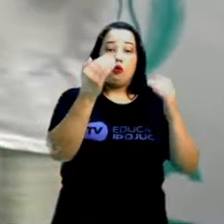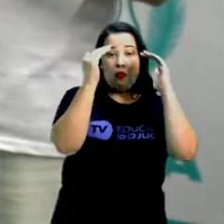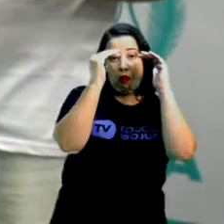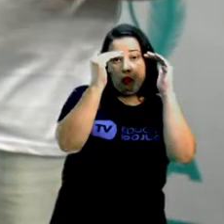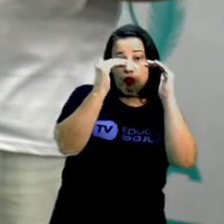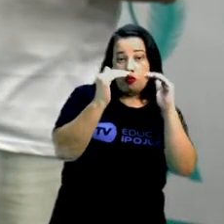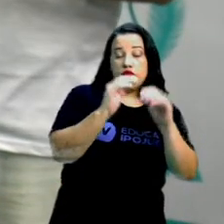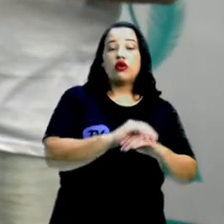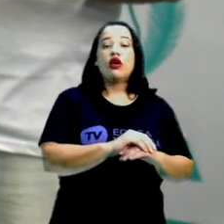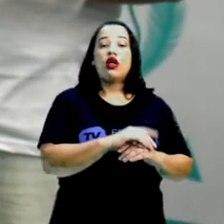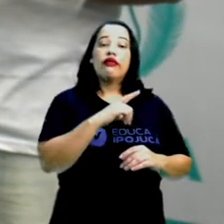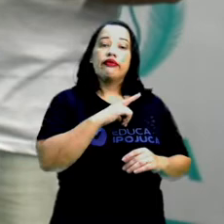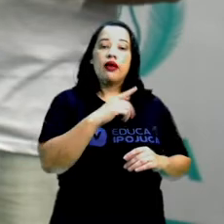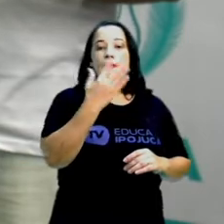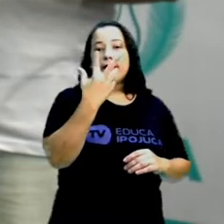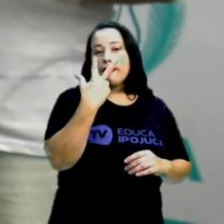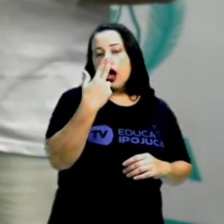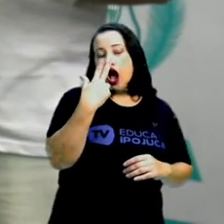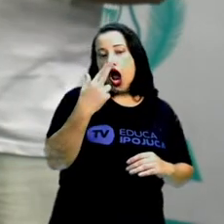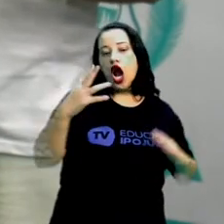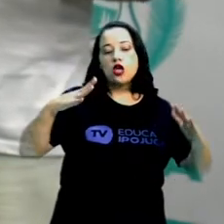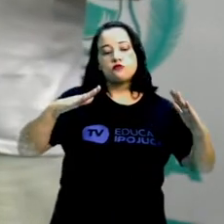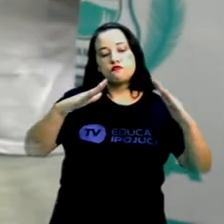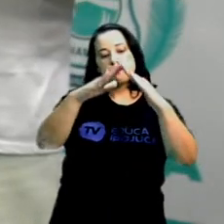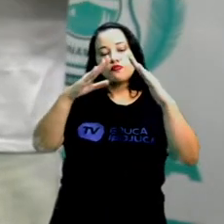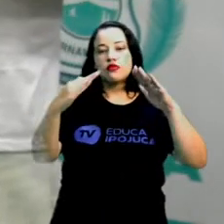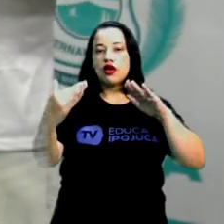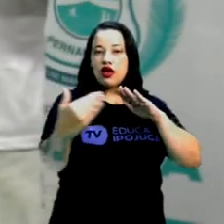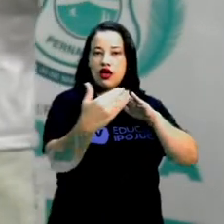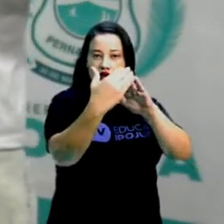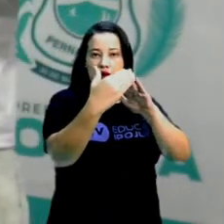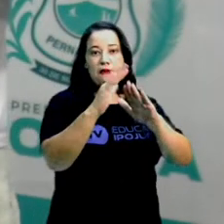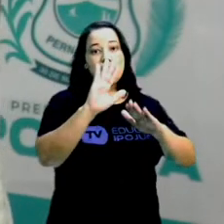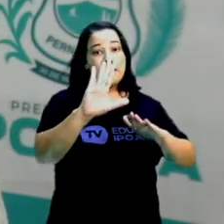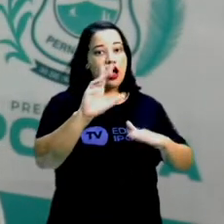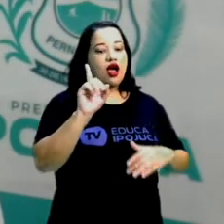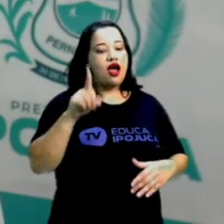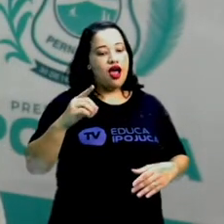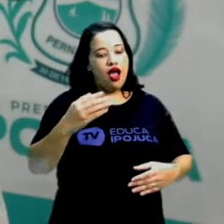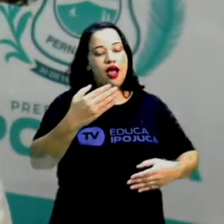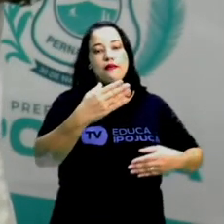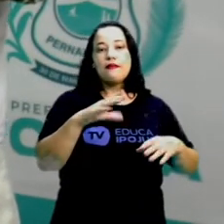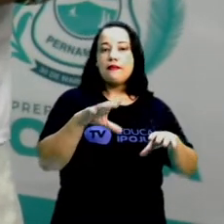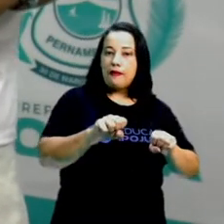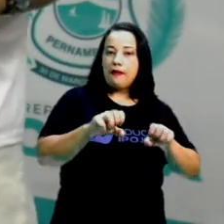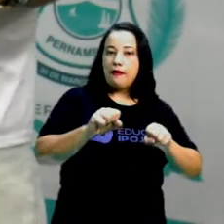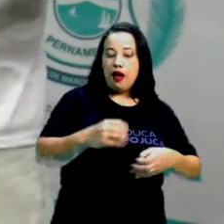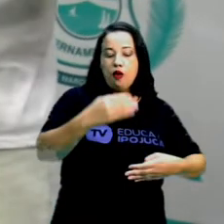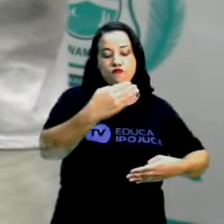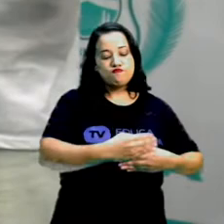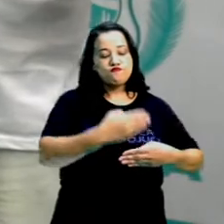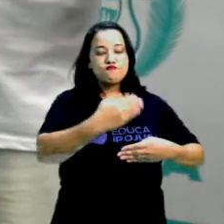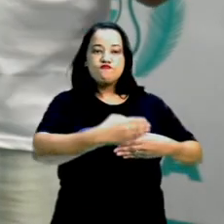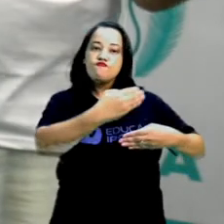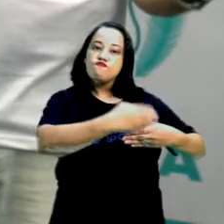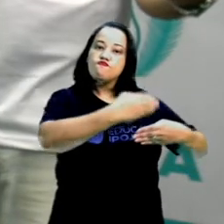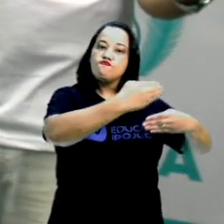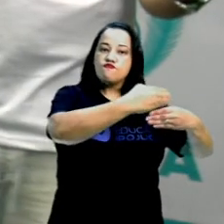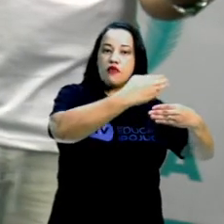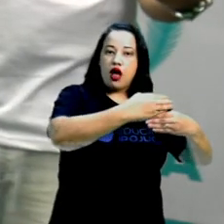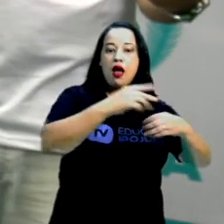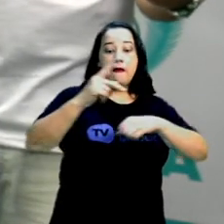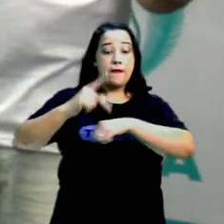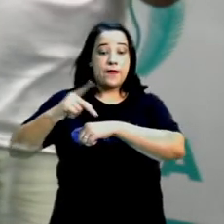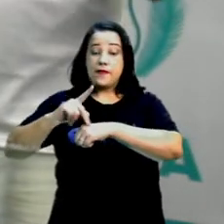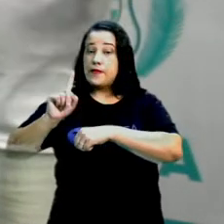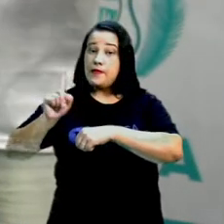Tinha um formato ali como se fossem pirâmides, sendo que eles eram feitos de tijolos de argila, tá bem? Em vez de pedras, como